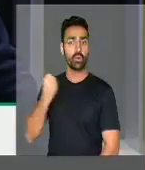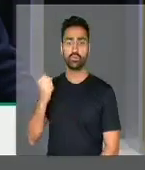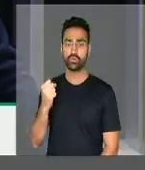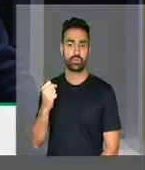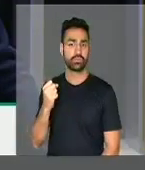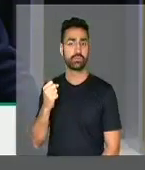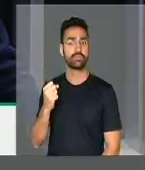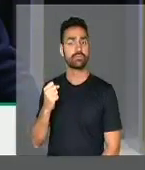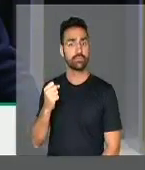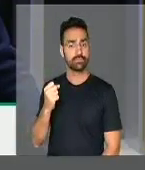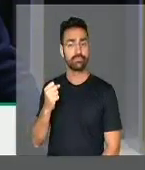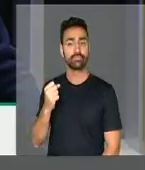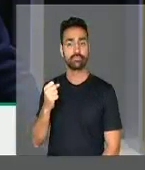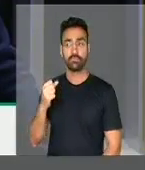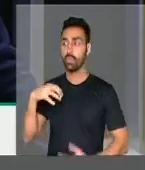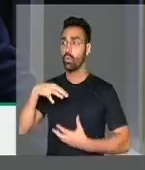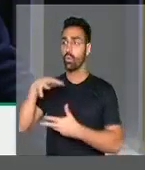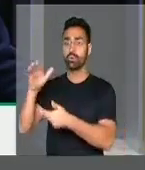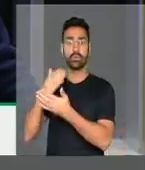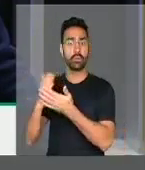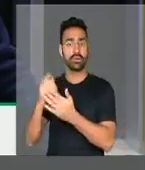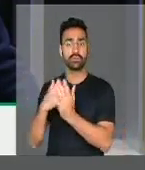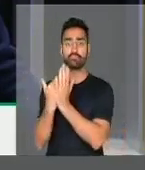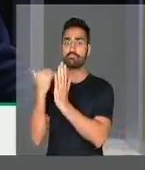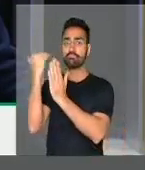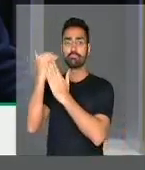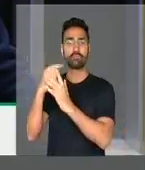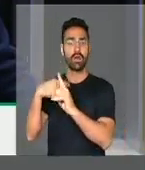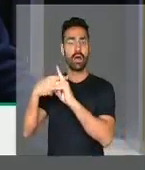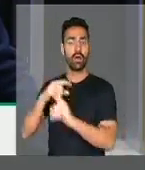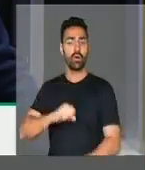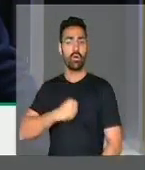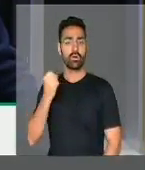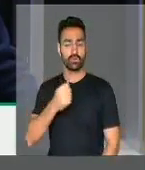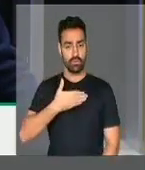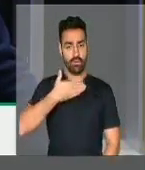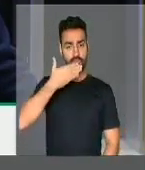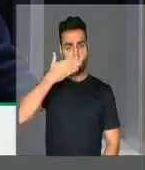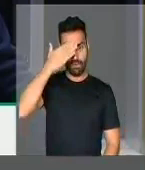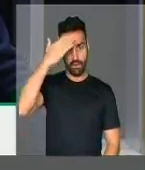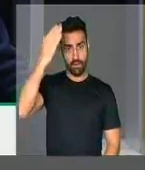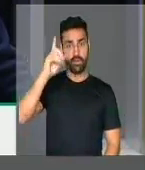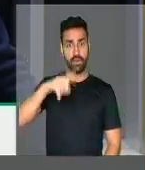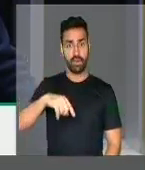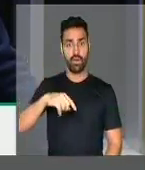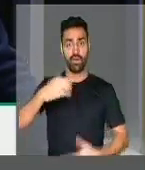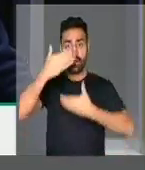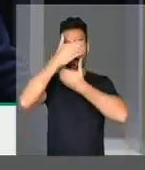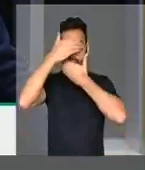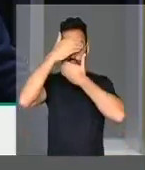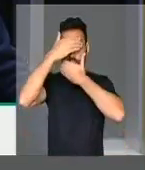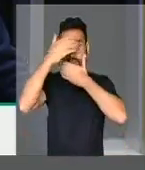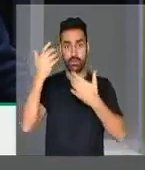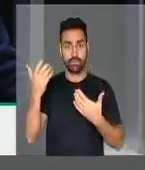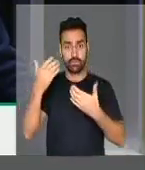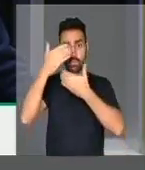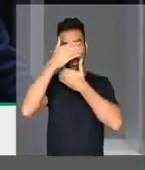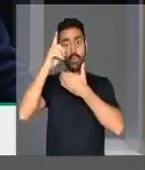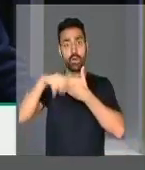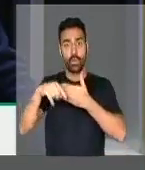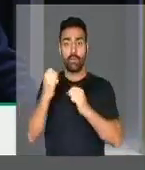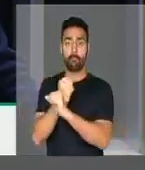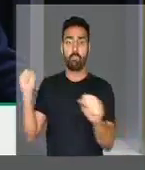mundo como se todo árabe fosse um muçulmano e todo muçulmano fosse terrorista em